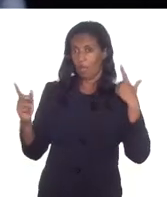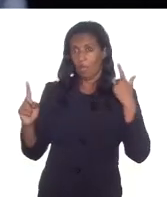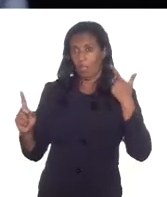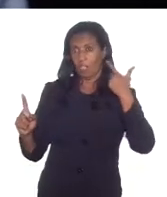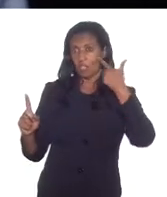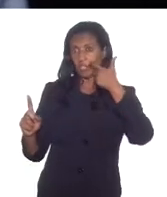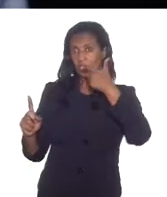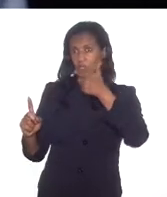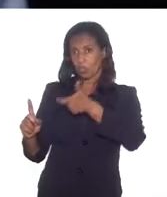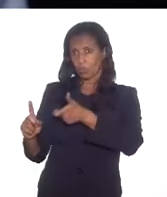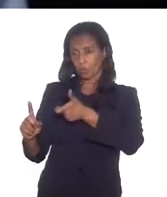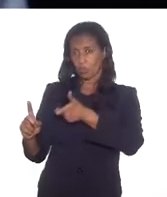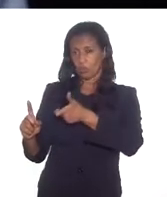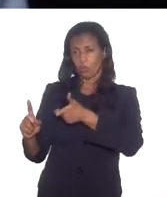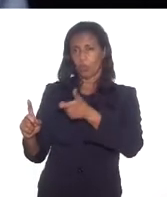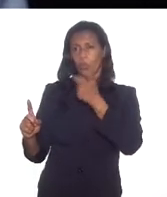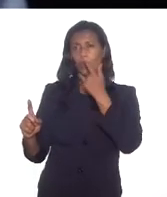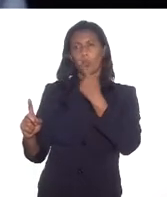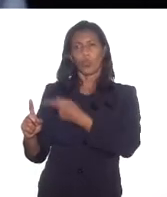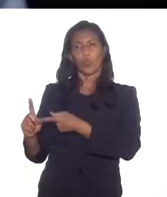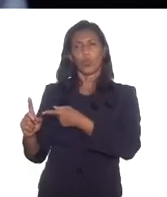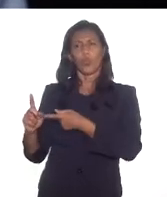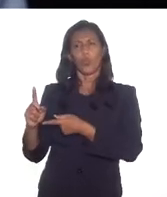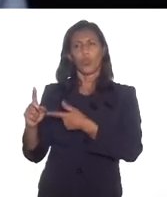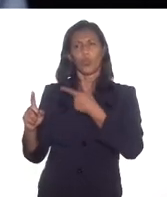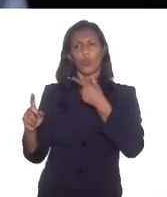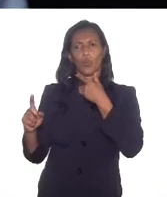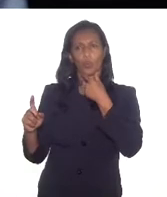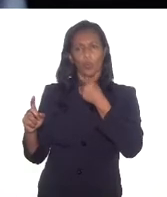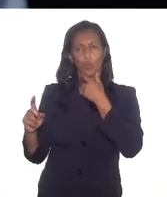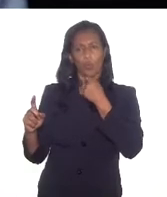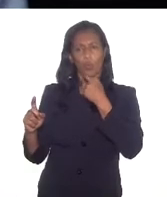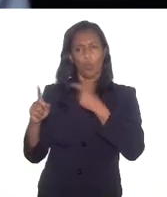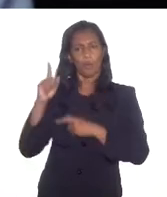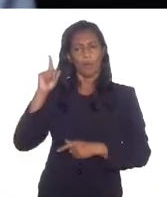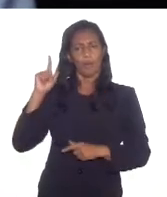defesa em um rapaz em